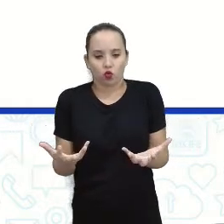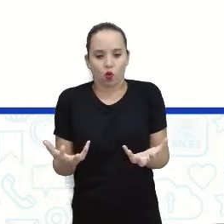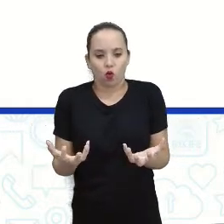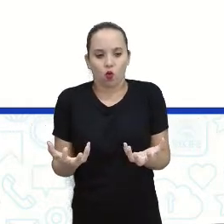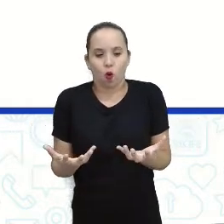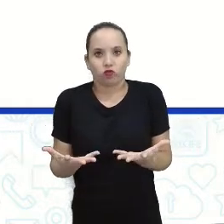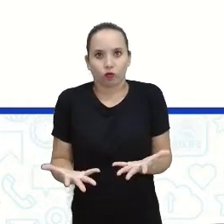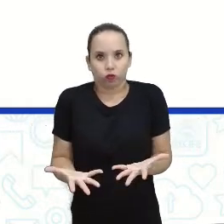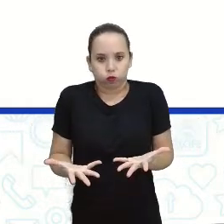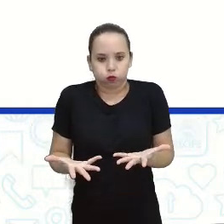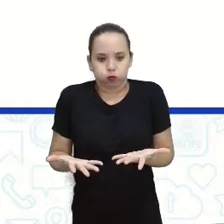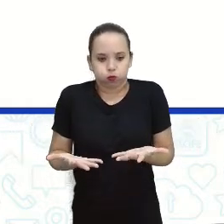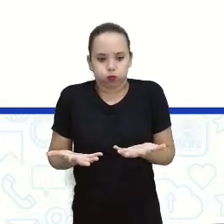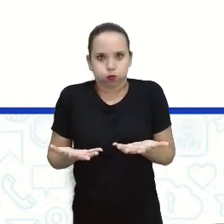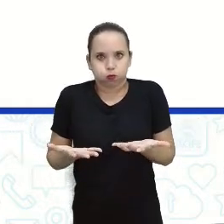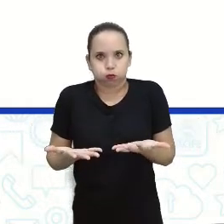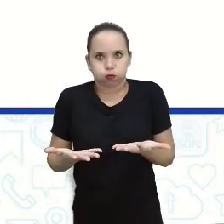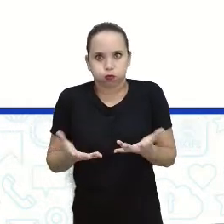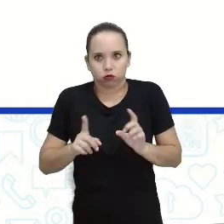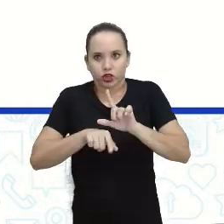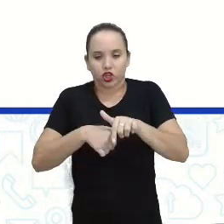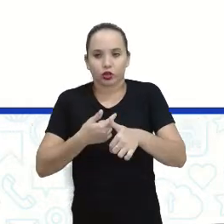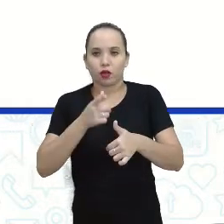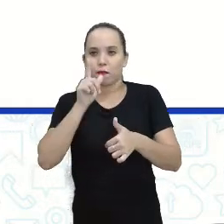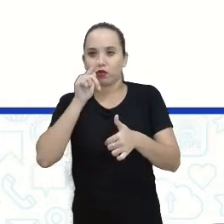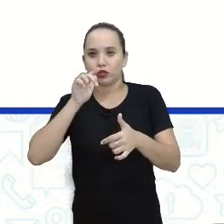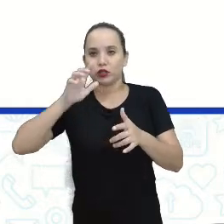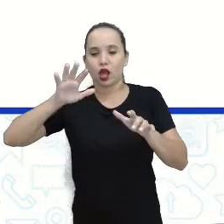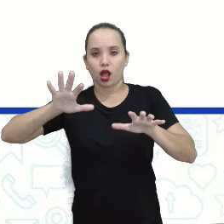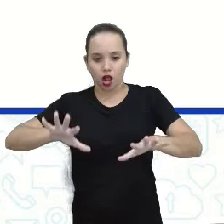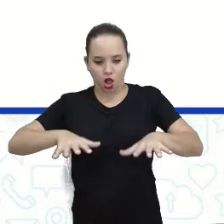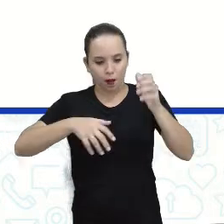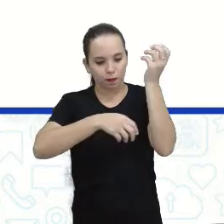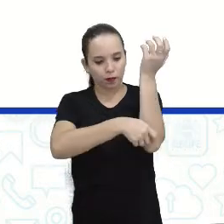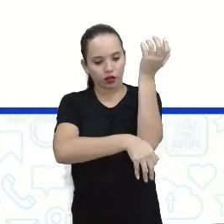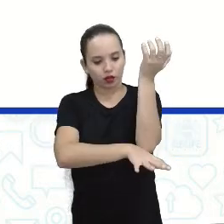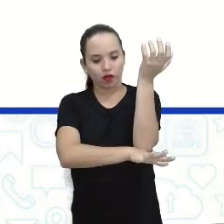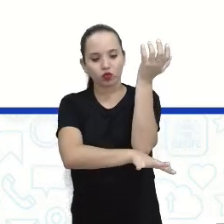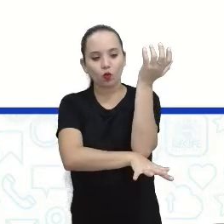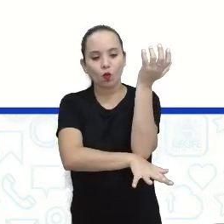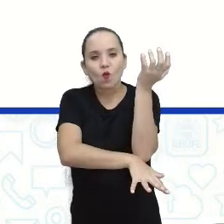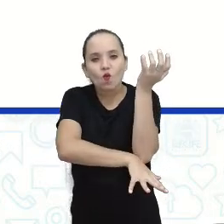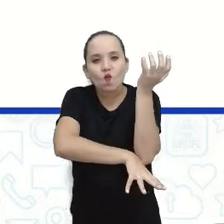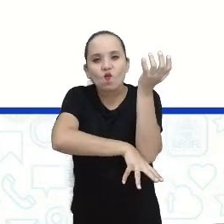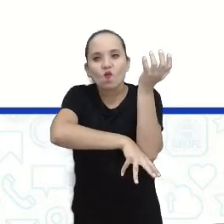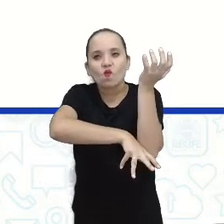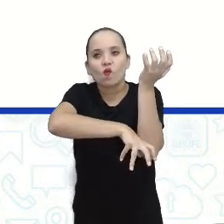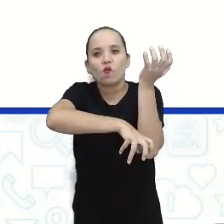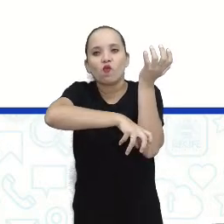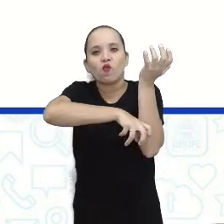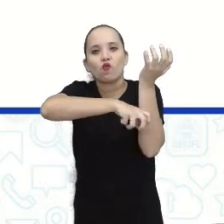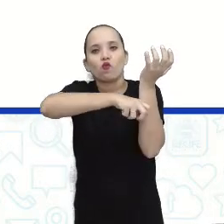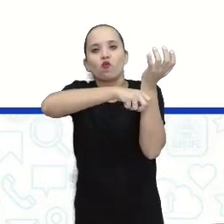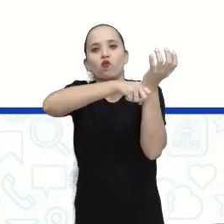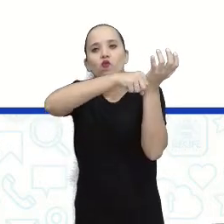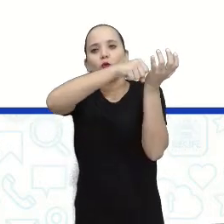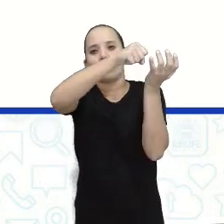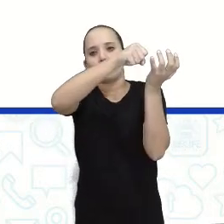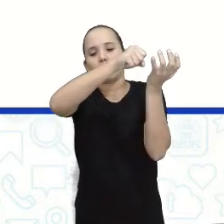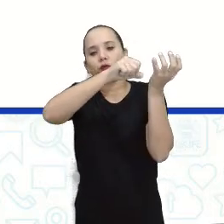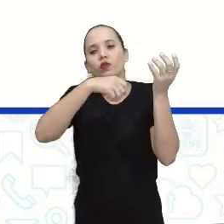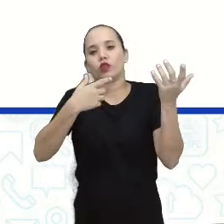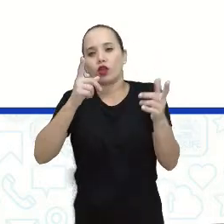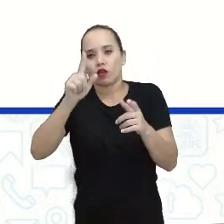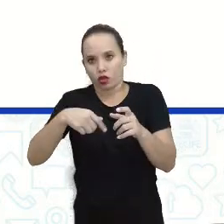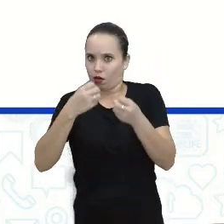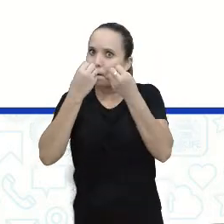raízes fazem o quê? Vão drenar essa água do solo, tá? Então, vai drenar essa umidade excessiva do solo, tá? Isso é